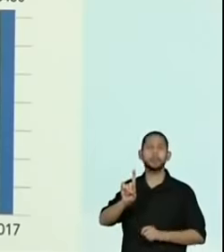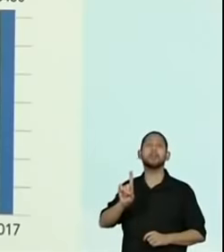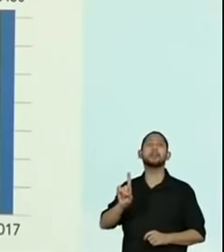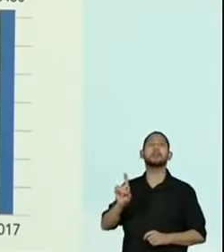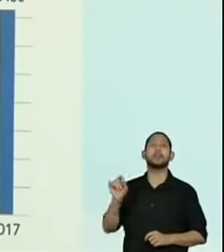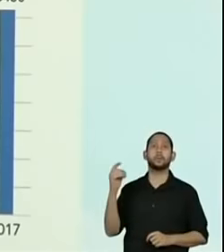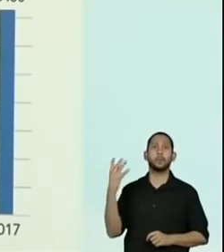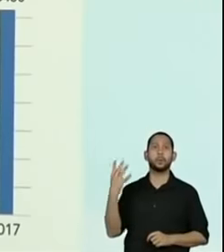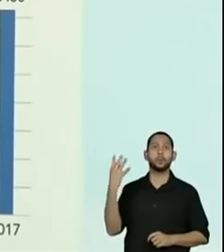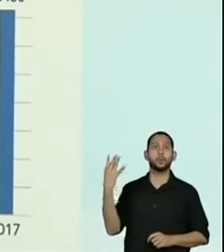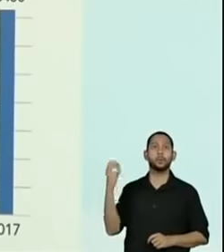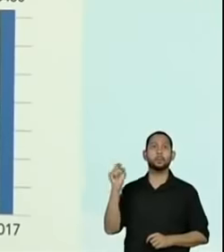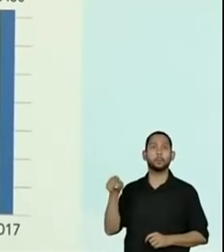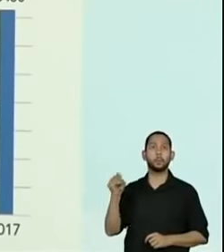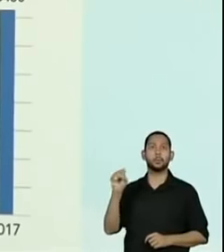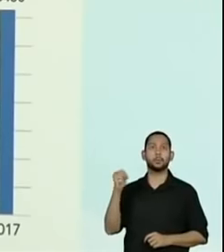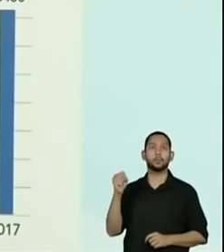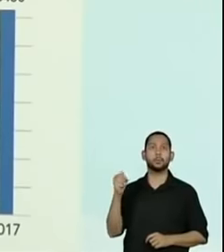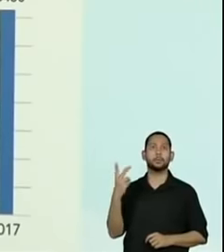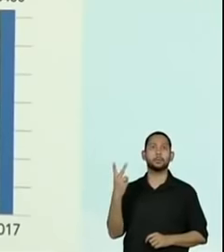foi